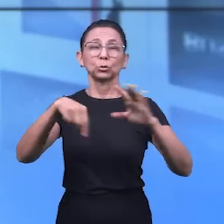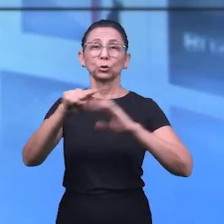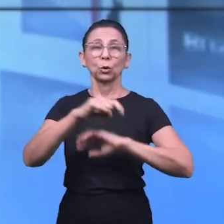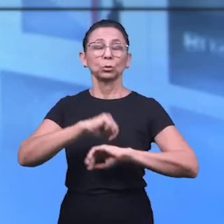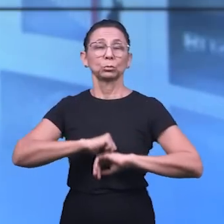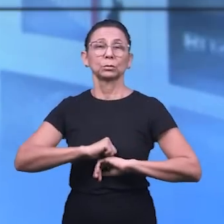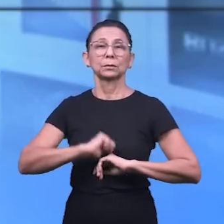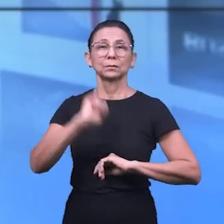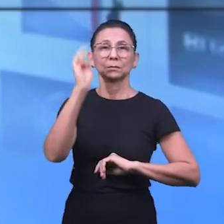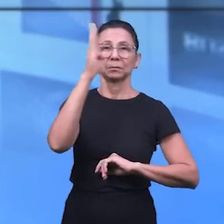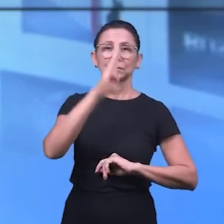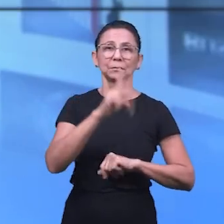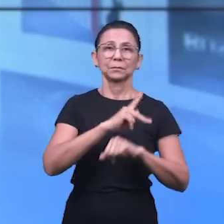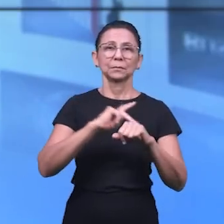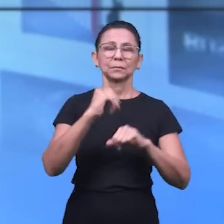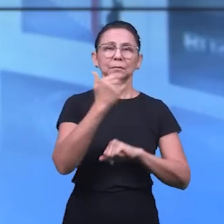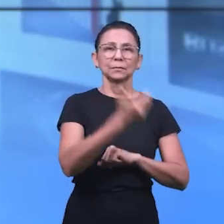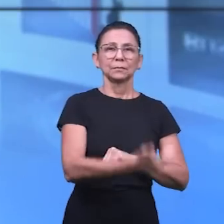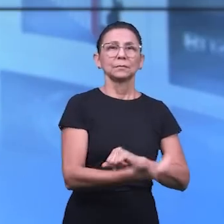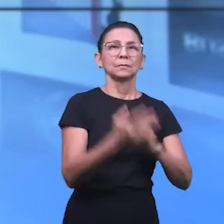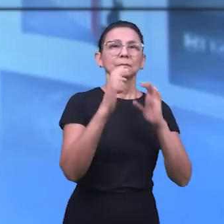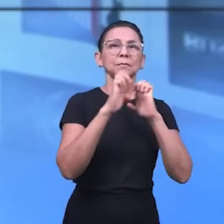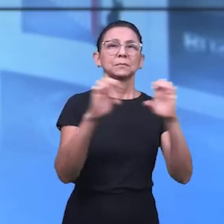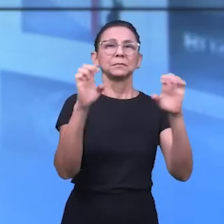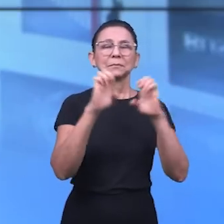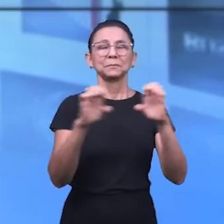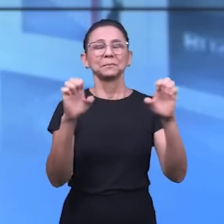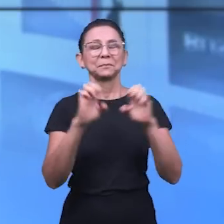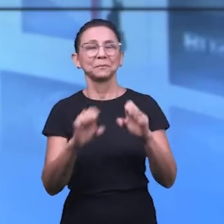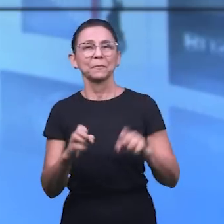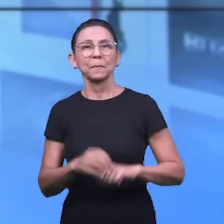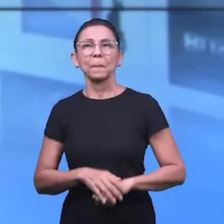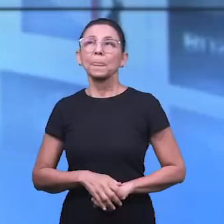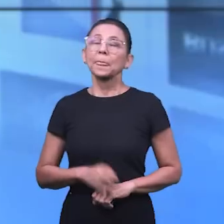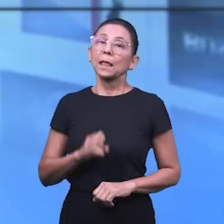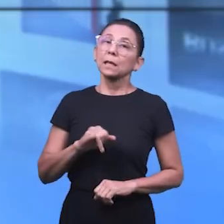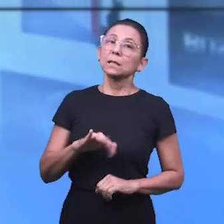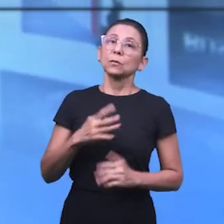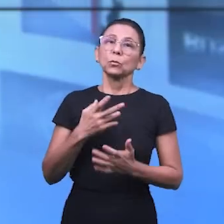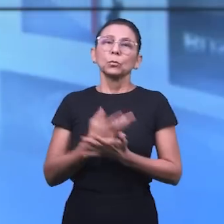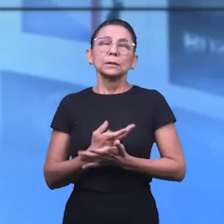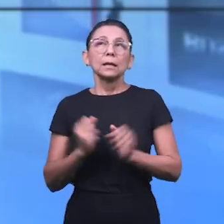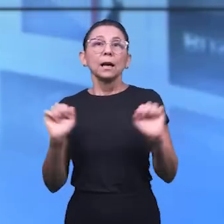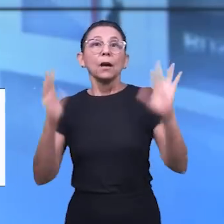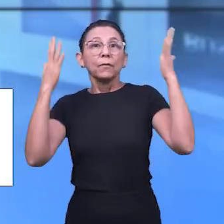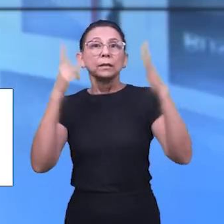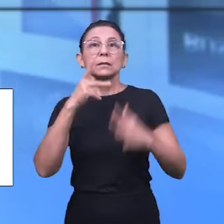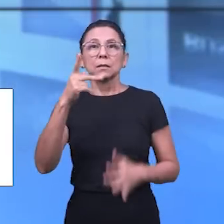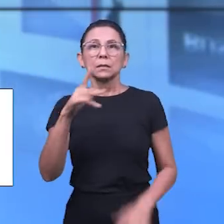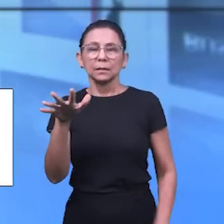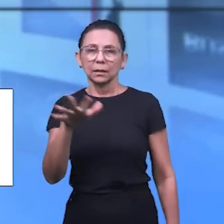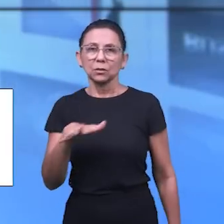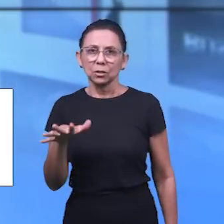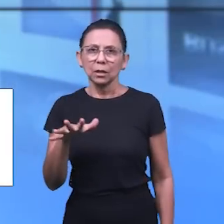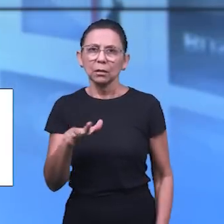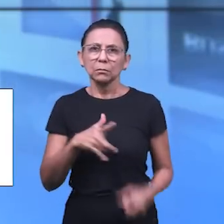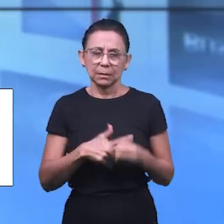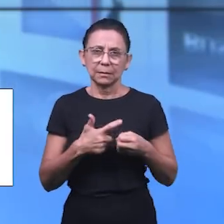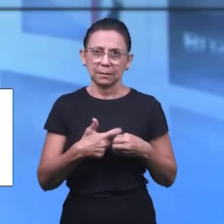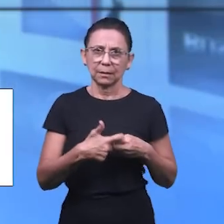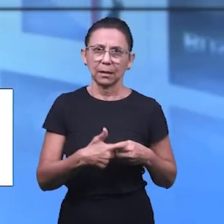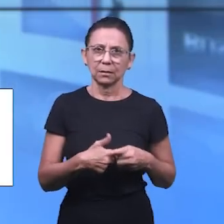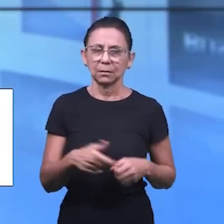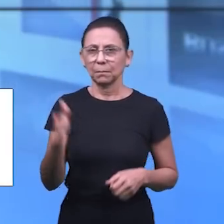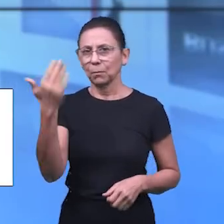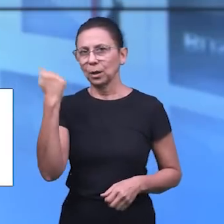com todo mundo no Brasil e no exterior. Evangelize. E se houve aí, se aconteceu algum evento na sua região, aí na sua